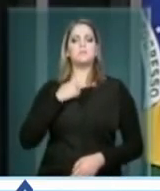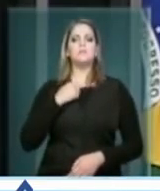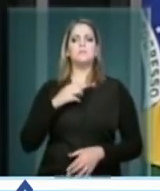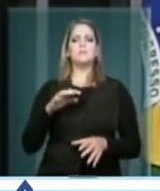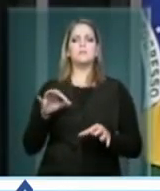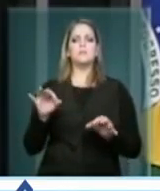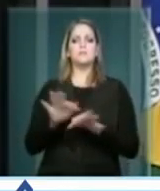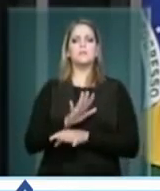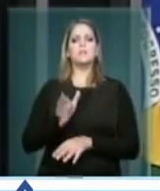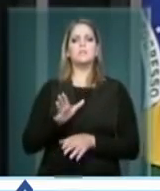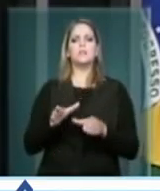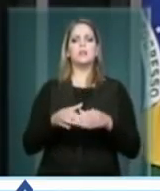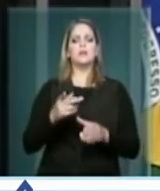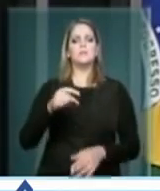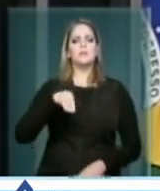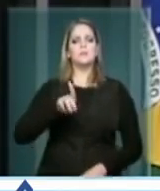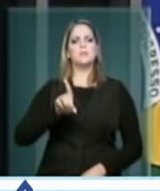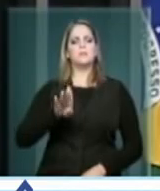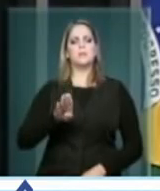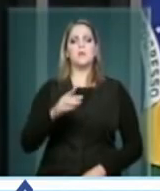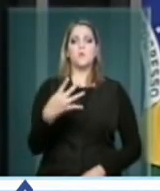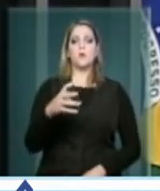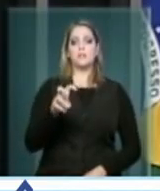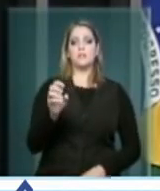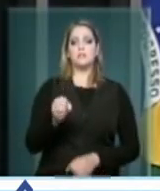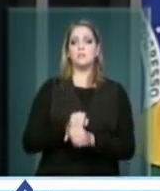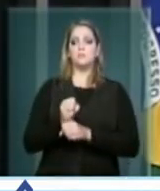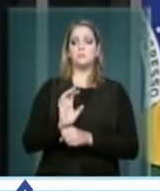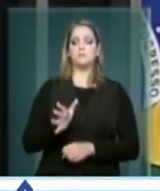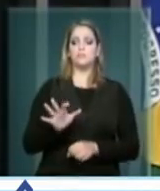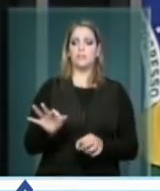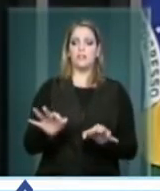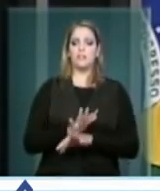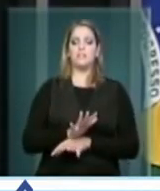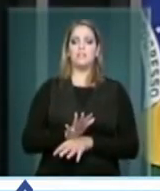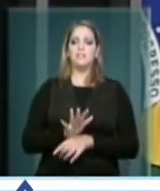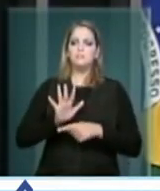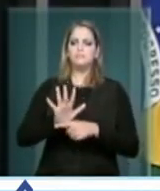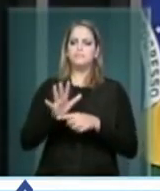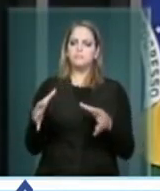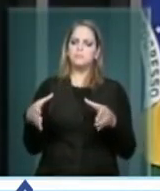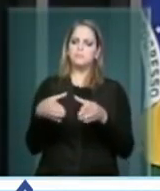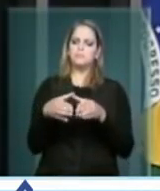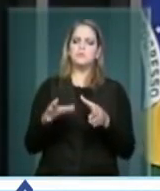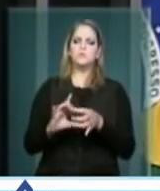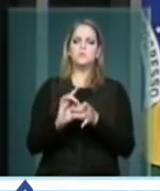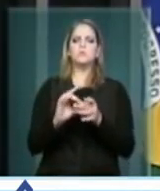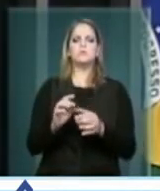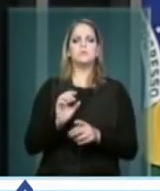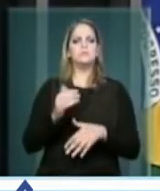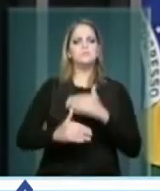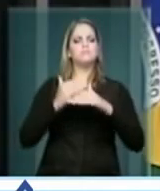45 anos, que sempre se situou na linha de frente das grandes conquistas sociais.